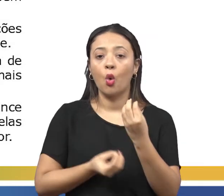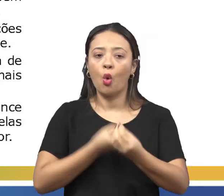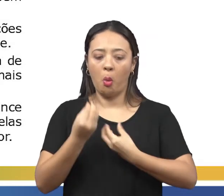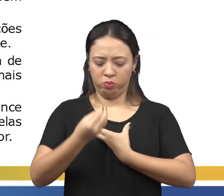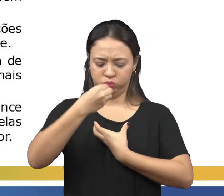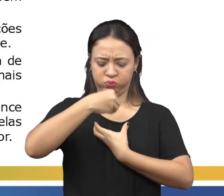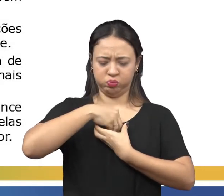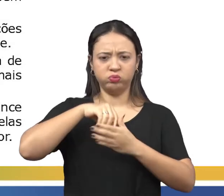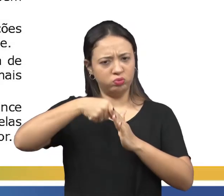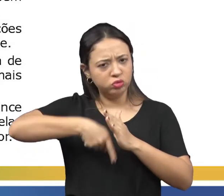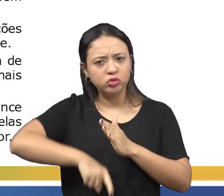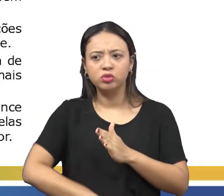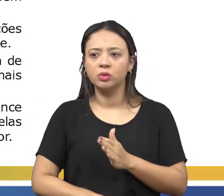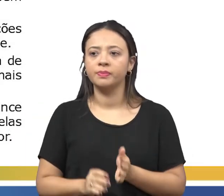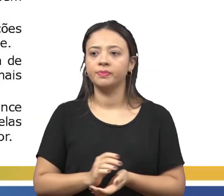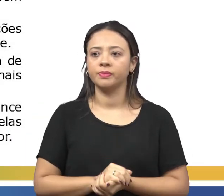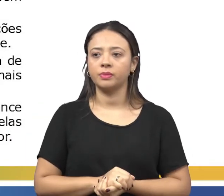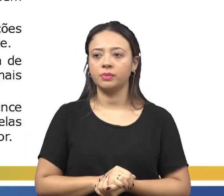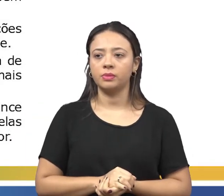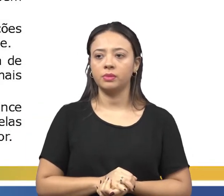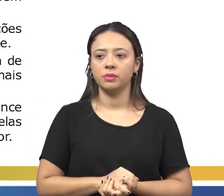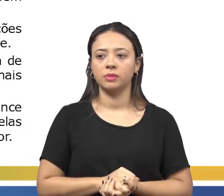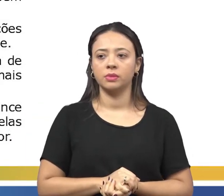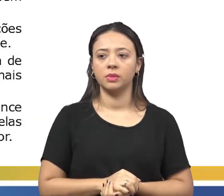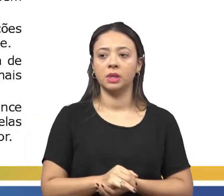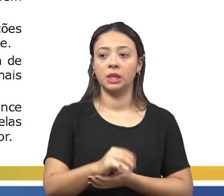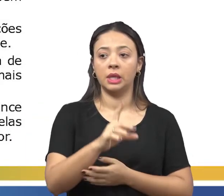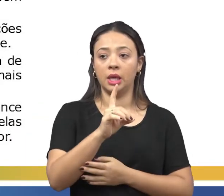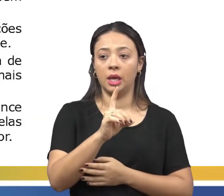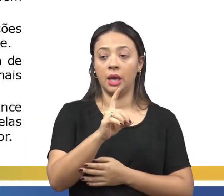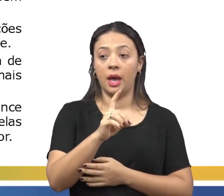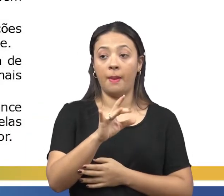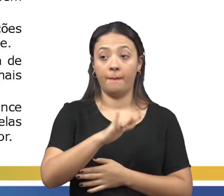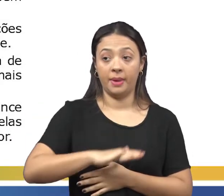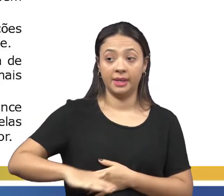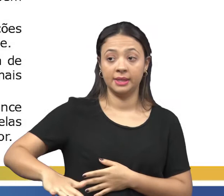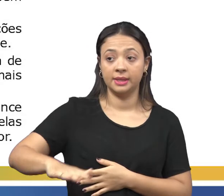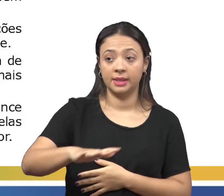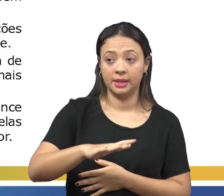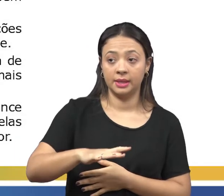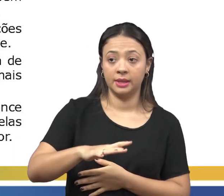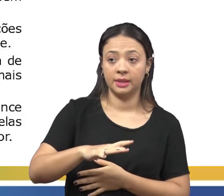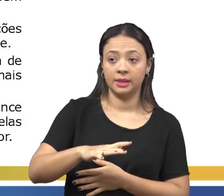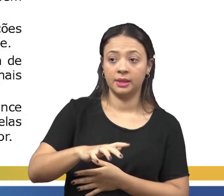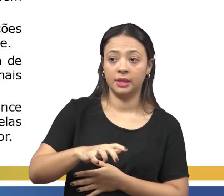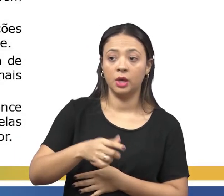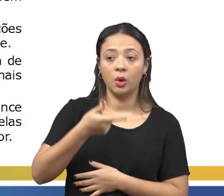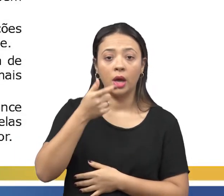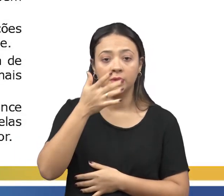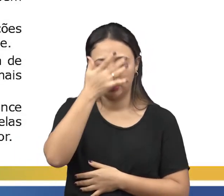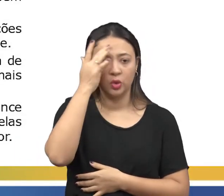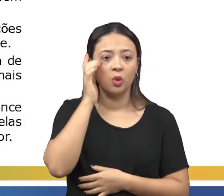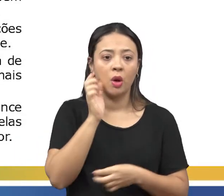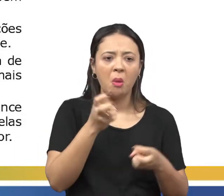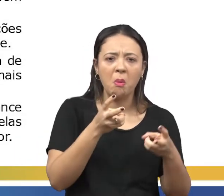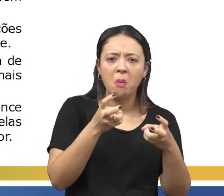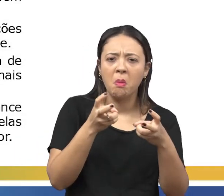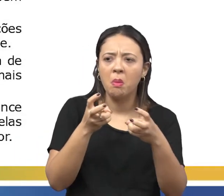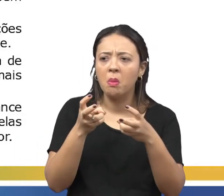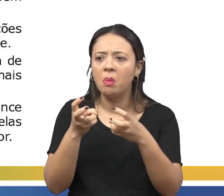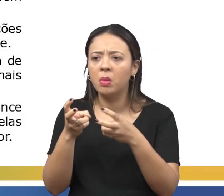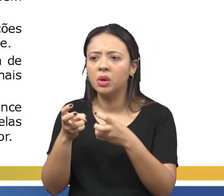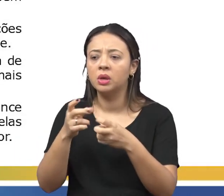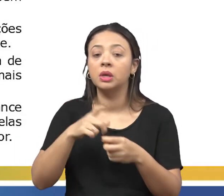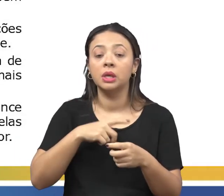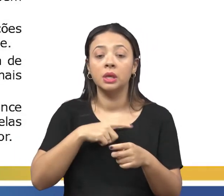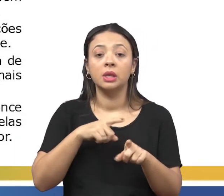A paisagem, assim como o território, são delimitados pelo alcance visual de quem o observa. São, portanto, espaços